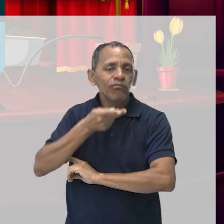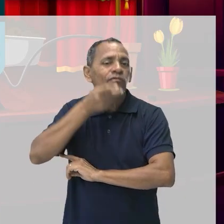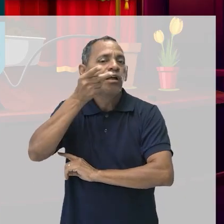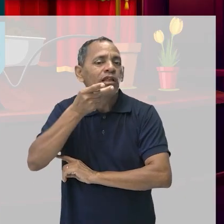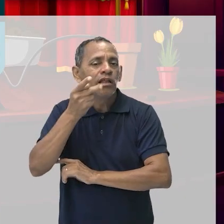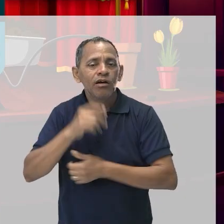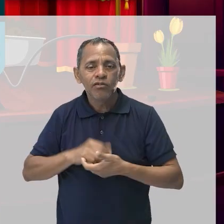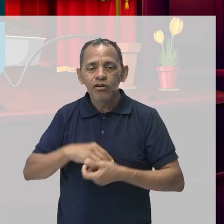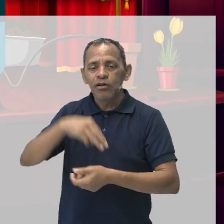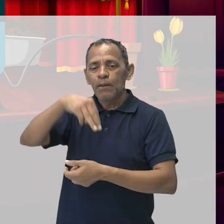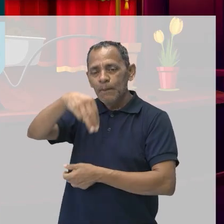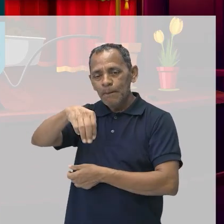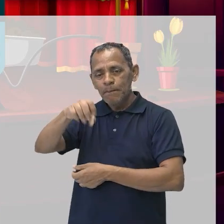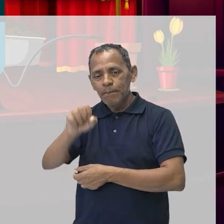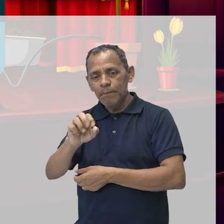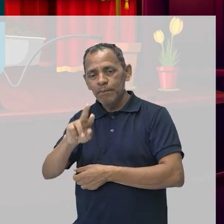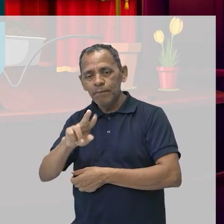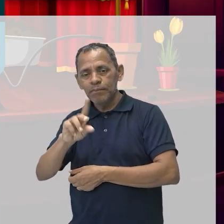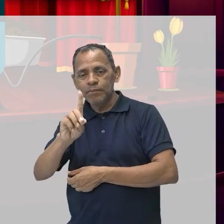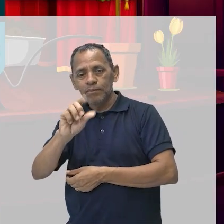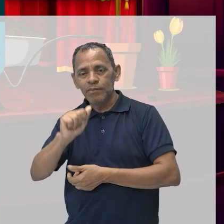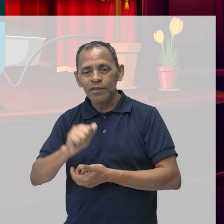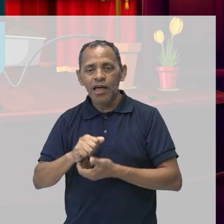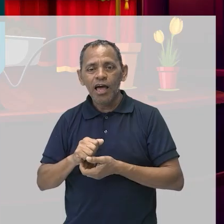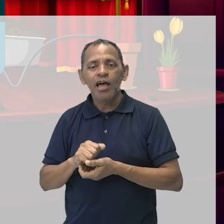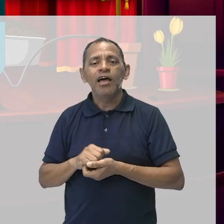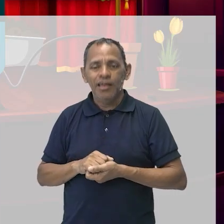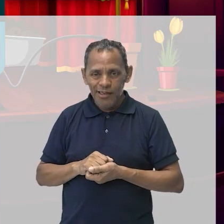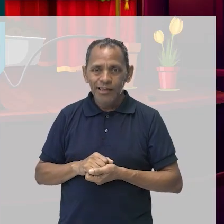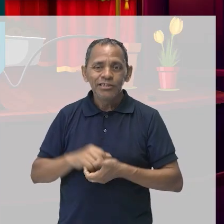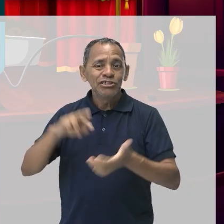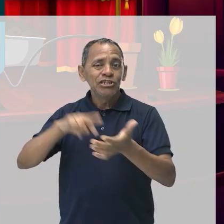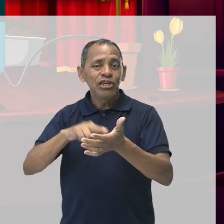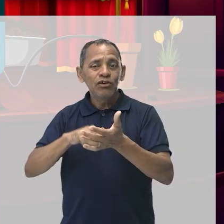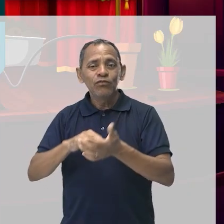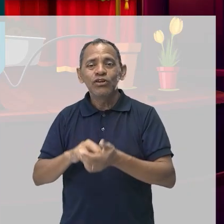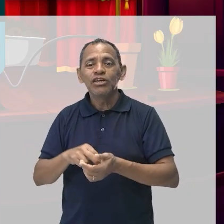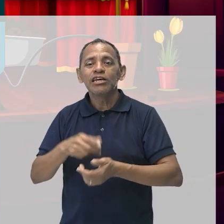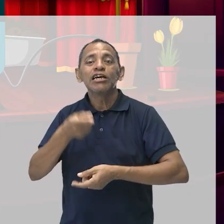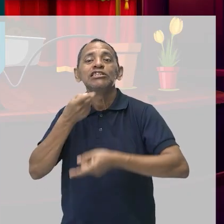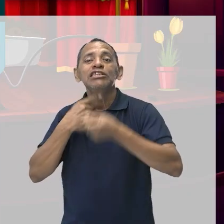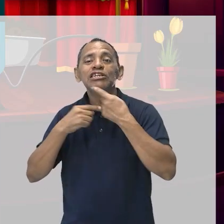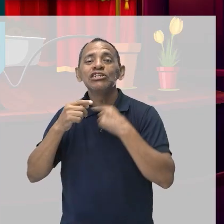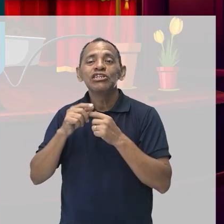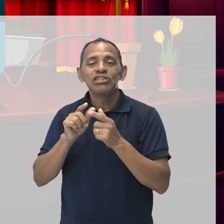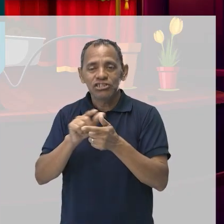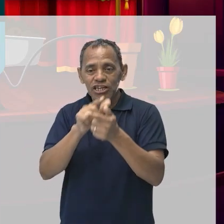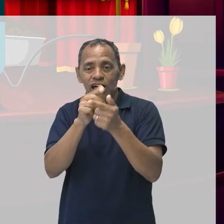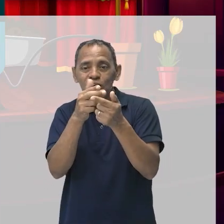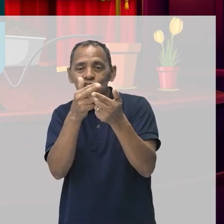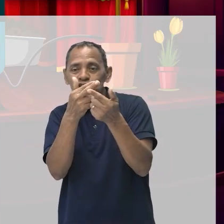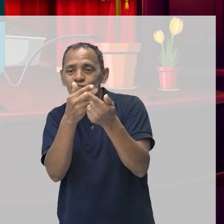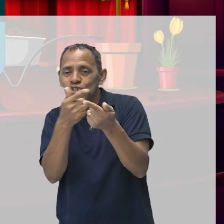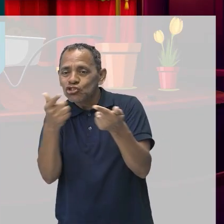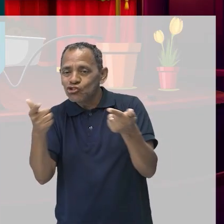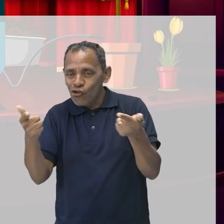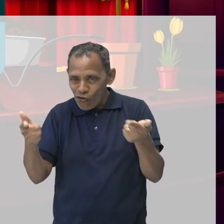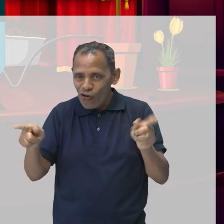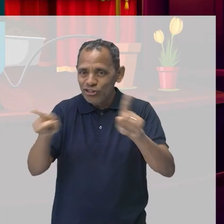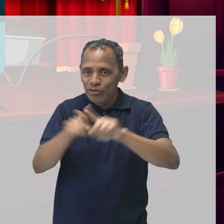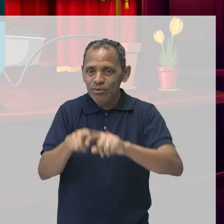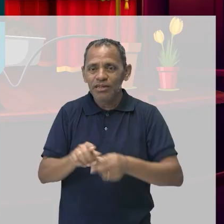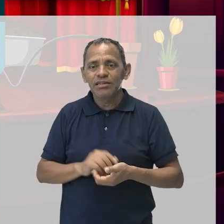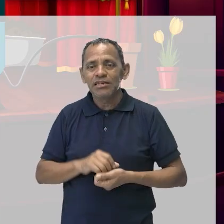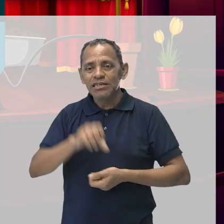muita merda. Aí, por que muita merda? Porque antigamente, quando havia um espetáculo, não havia